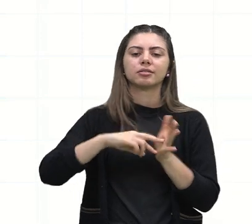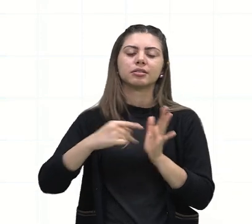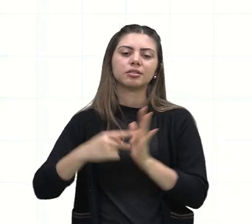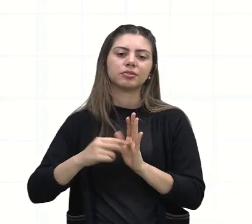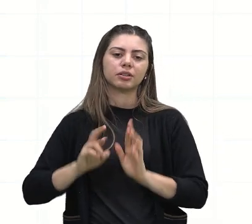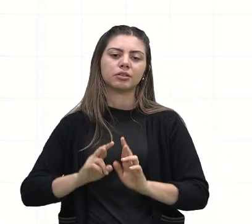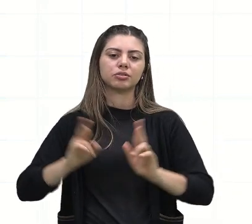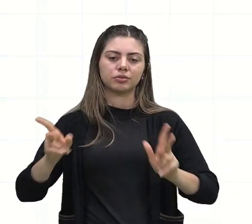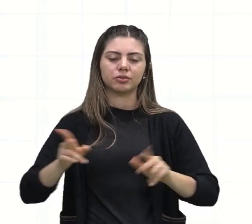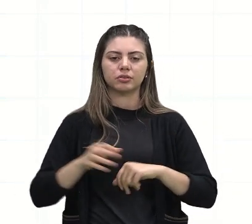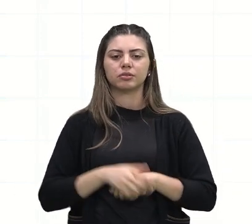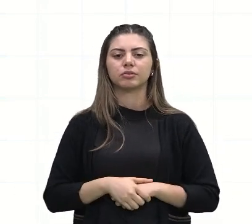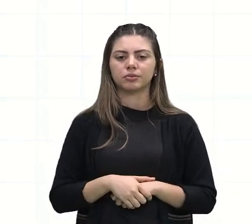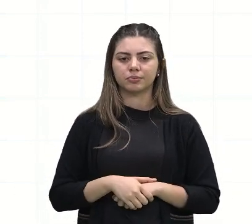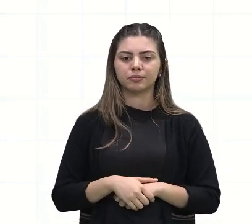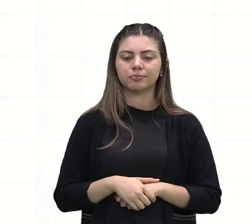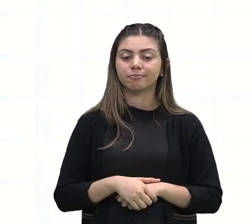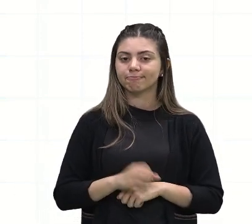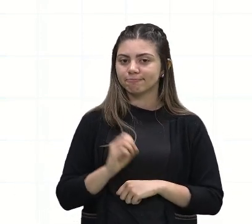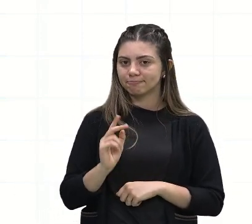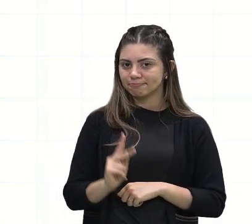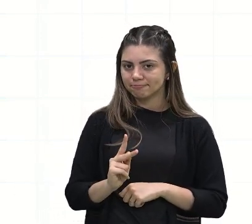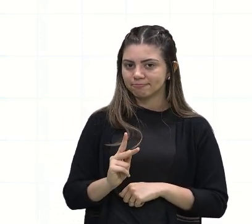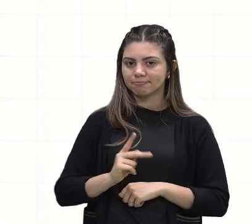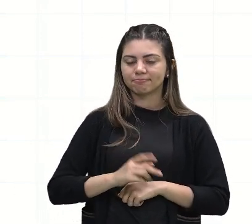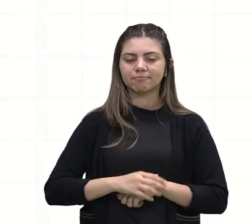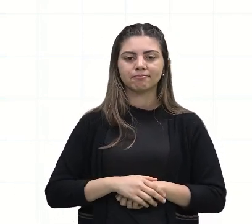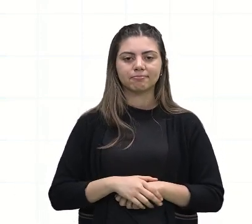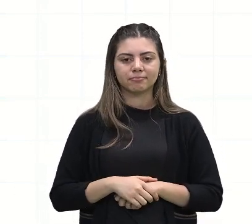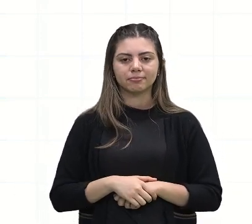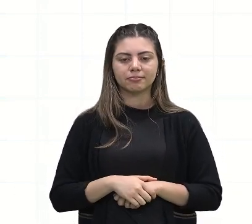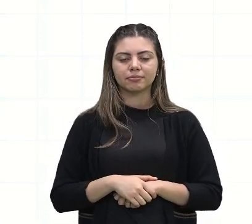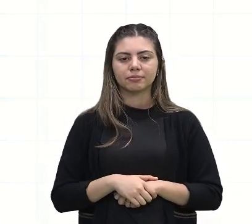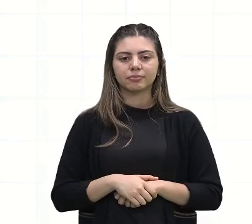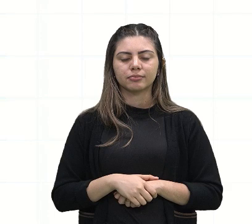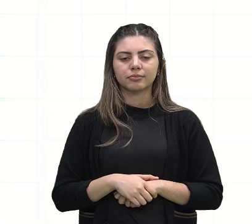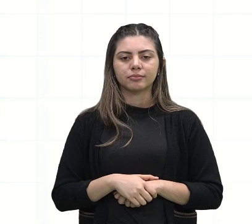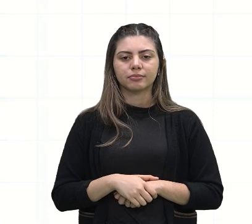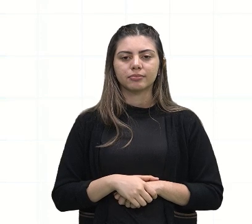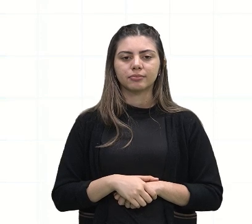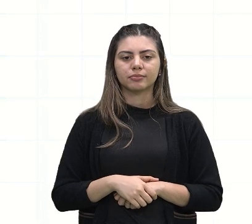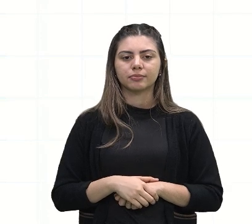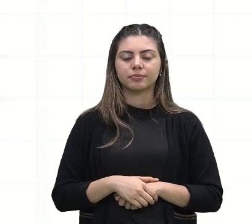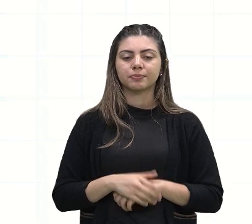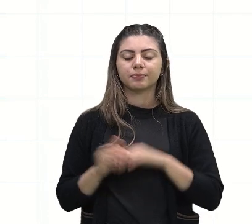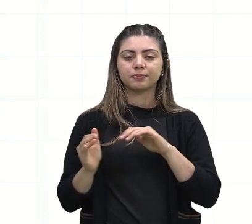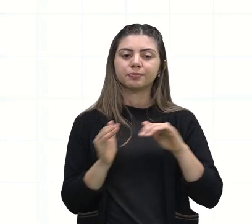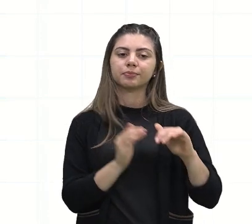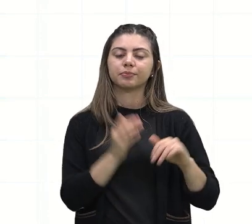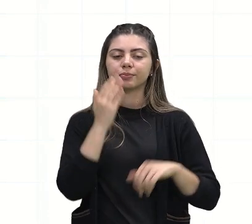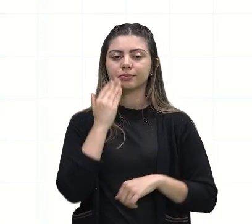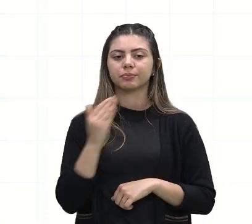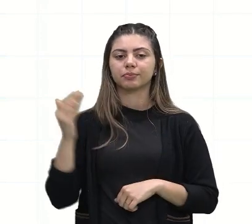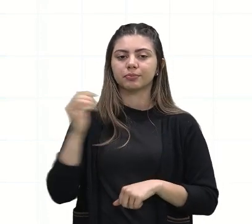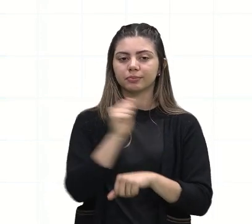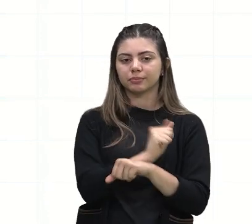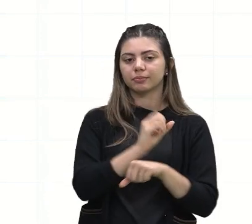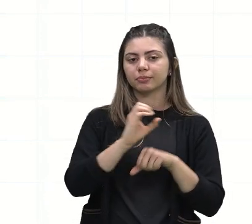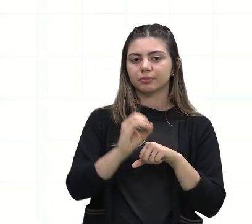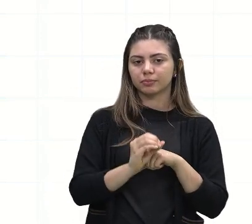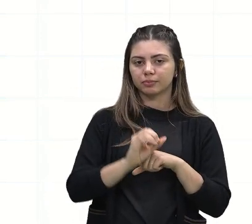De um influenciador. Ok? Agora vamos para os artigos indefinidos,